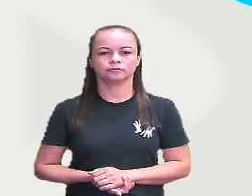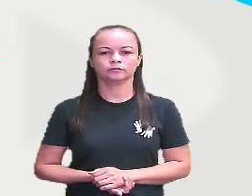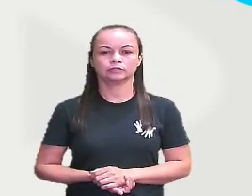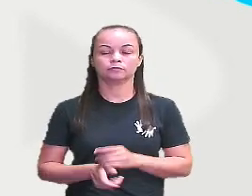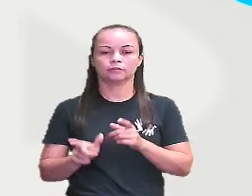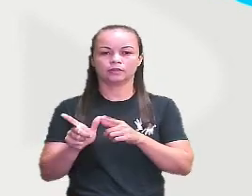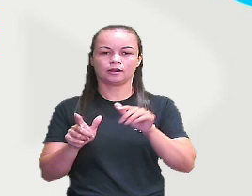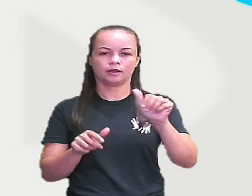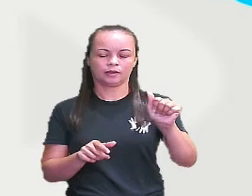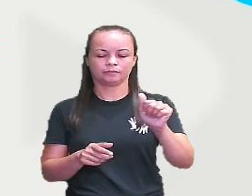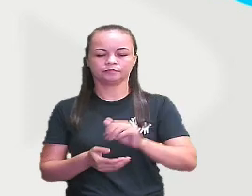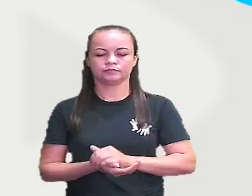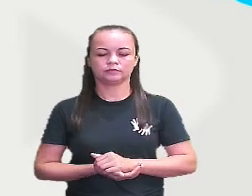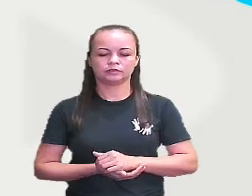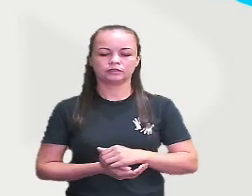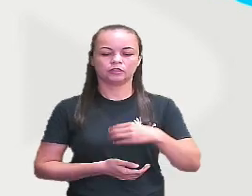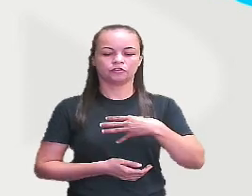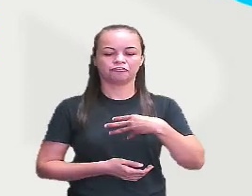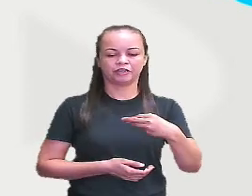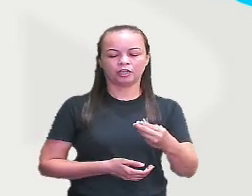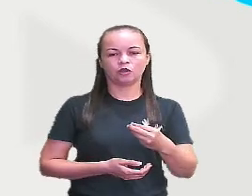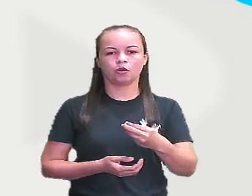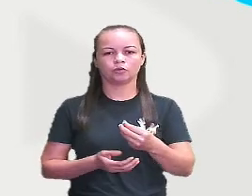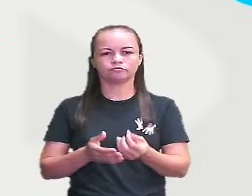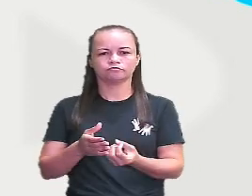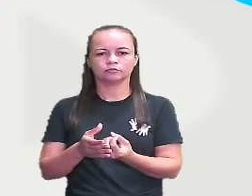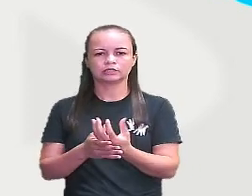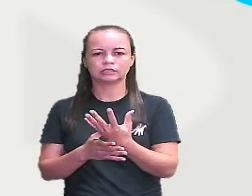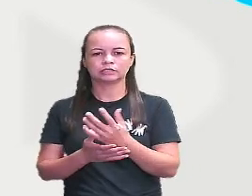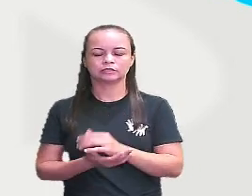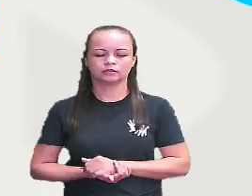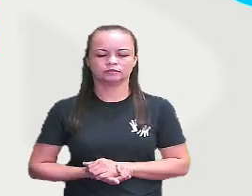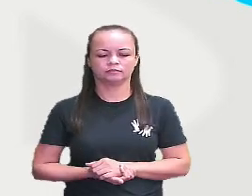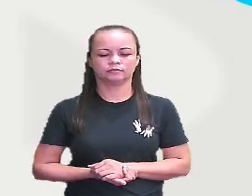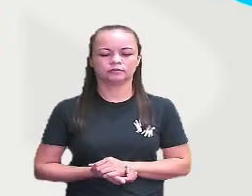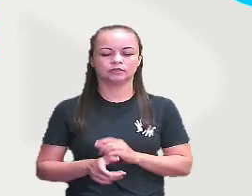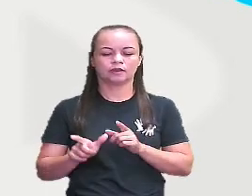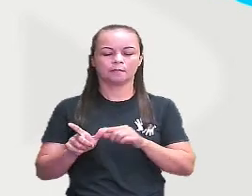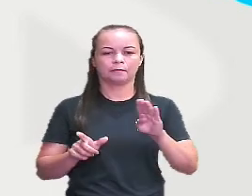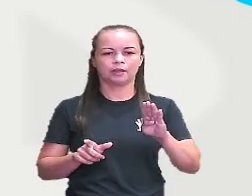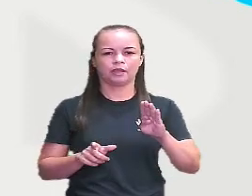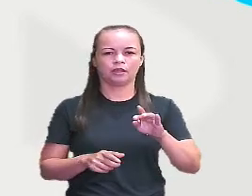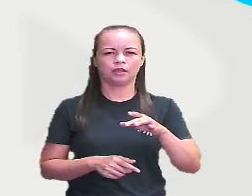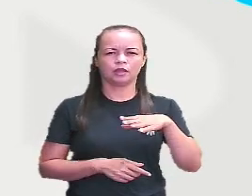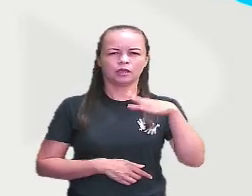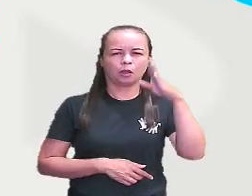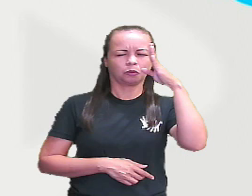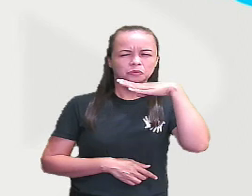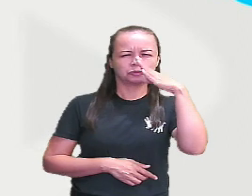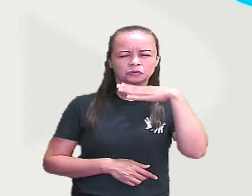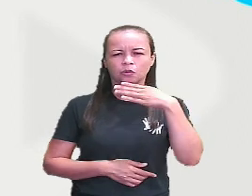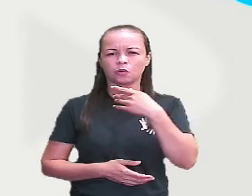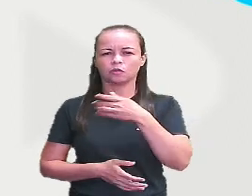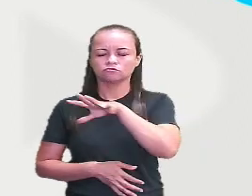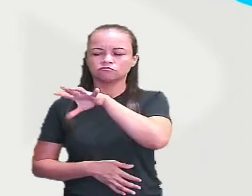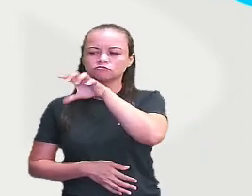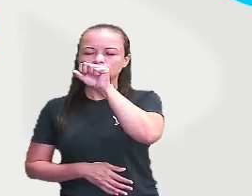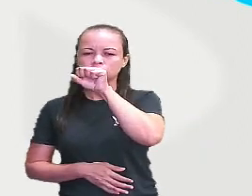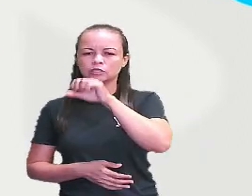Primeira opção aqui: filhote, cria. Letra B: odor,